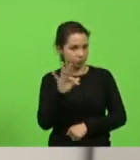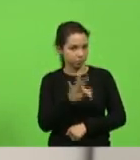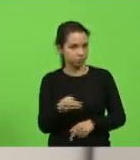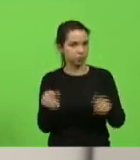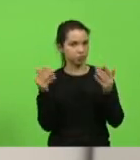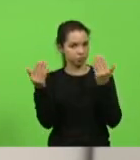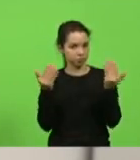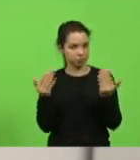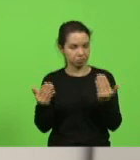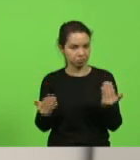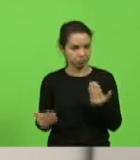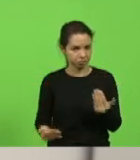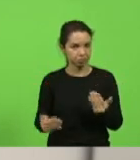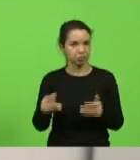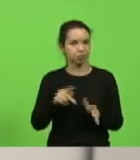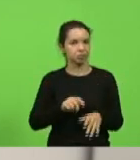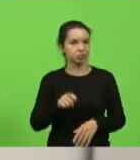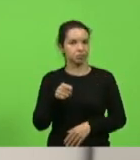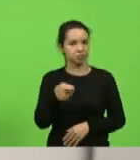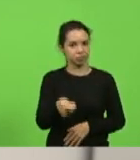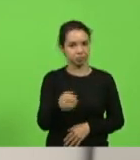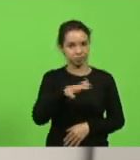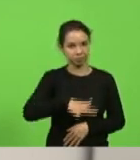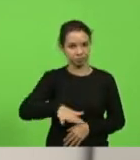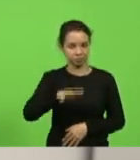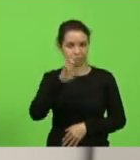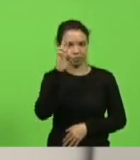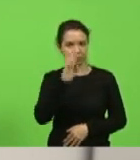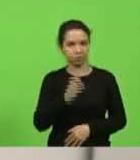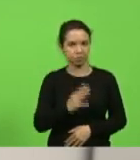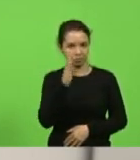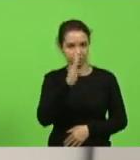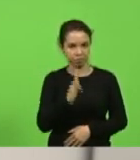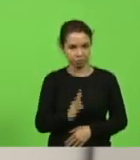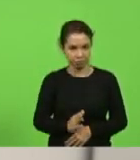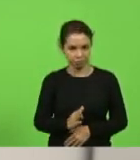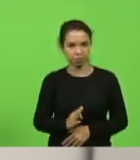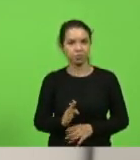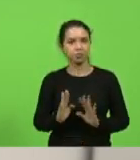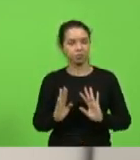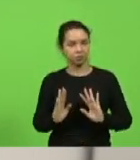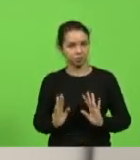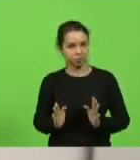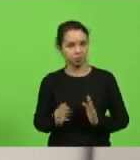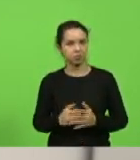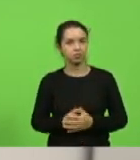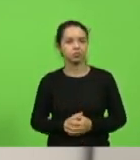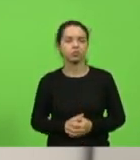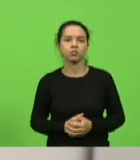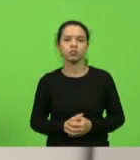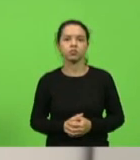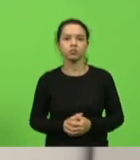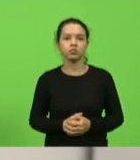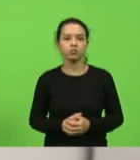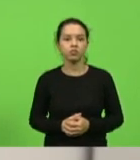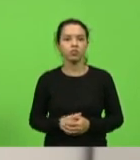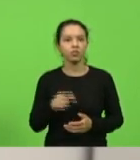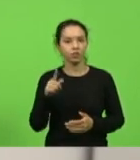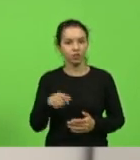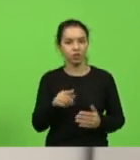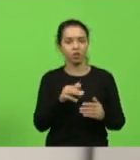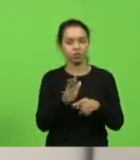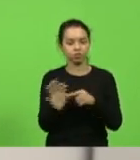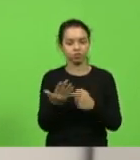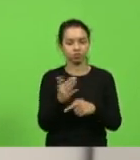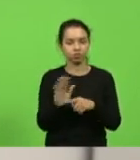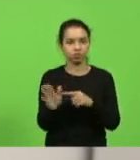Procuradoria-Geral da República e objeto do inquérito no Supremo Tribunal de Justiça, são o eventual conluio de envolvimento de